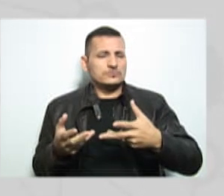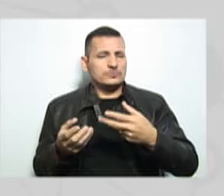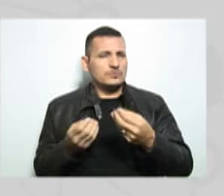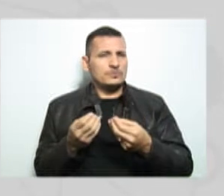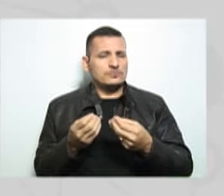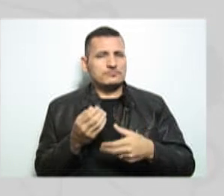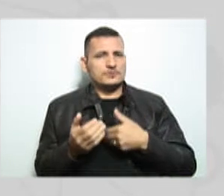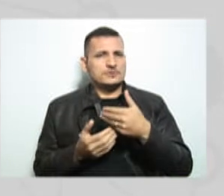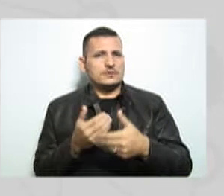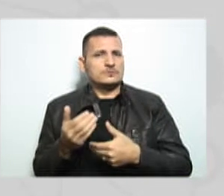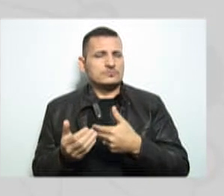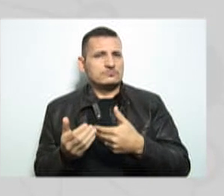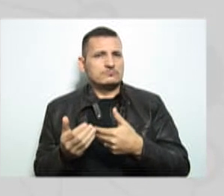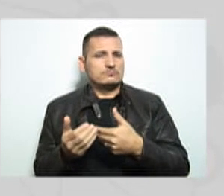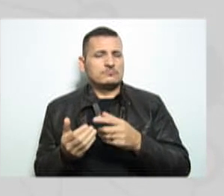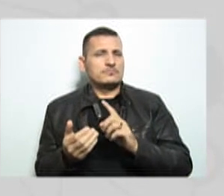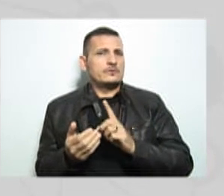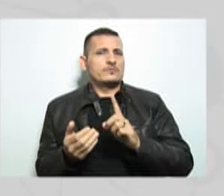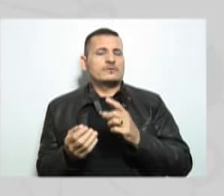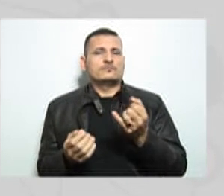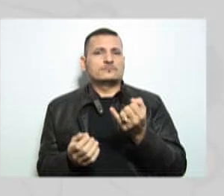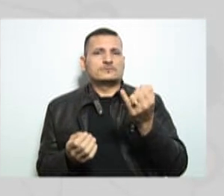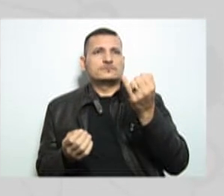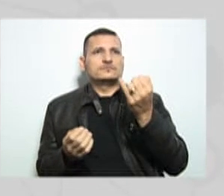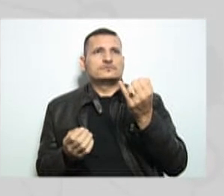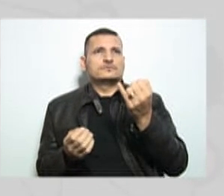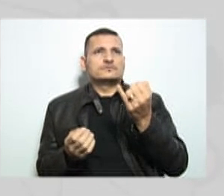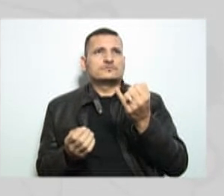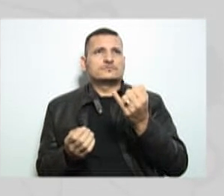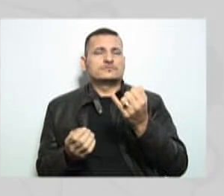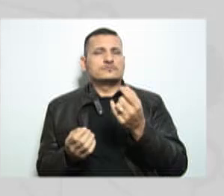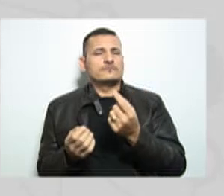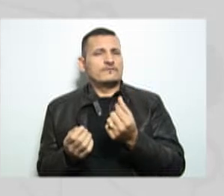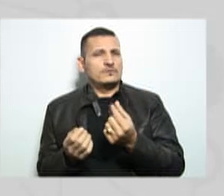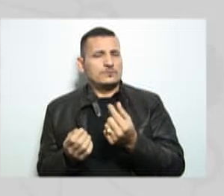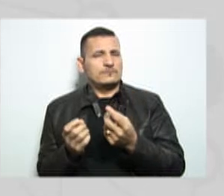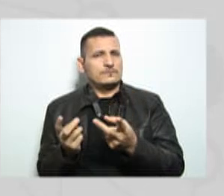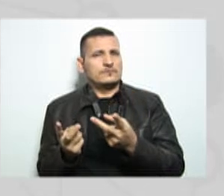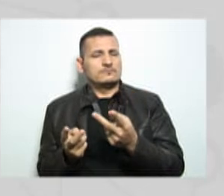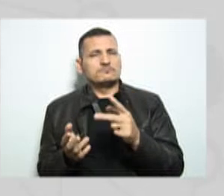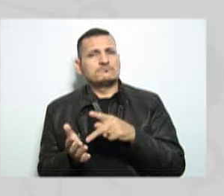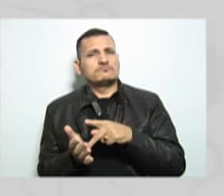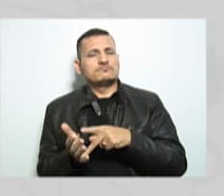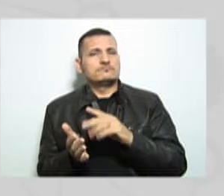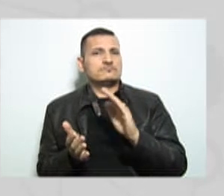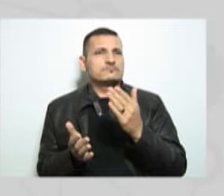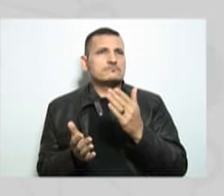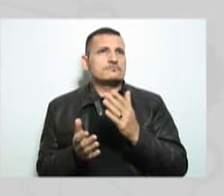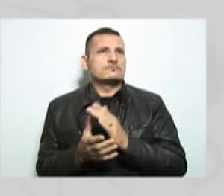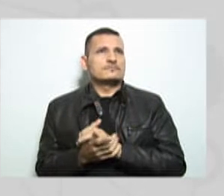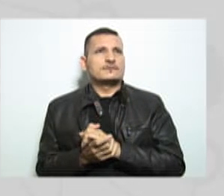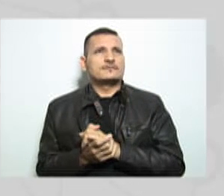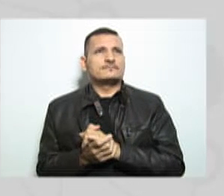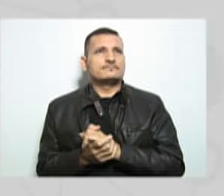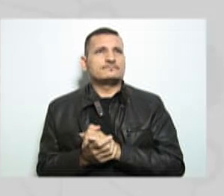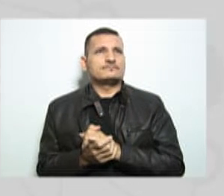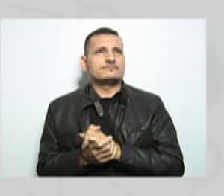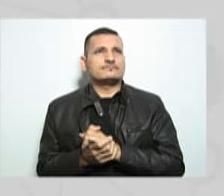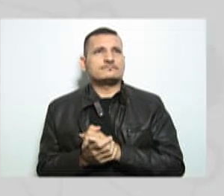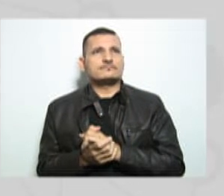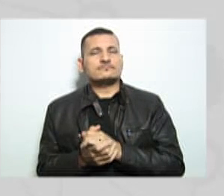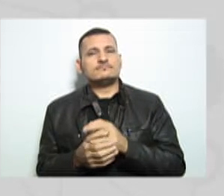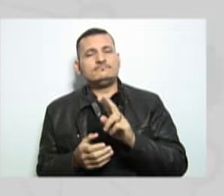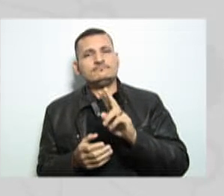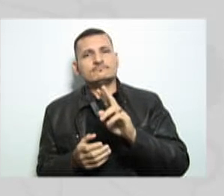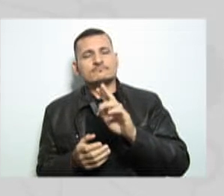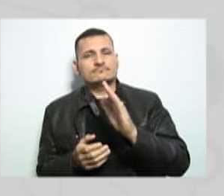essa informação. Não é importante para determinar o preço de venda, verdadeiro ou falso? Falso. É falso.